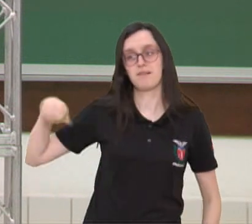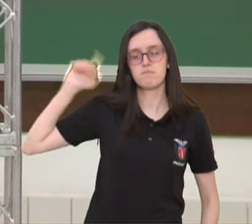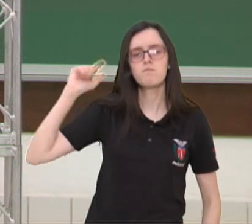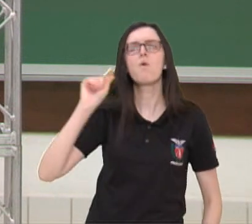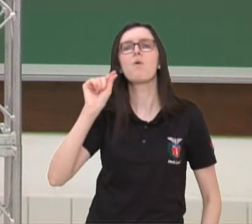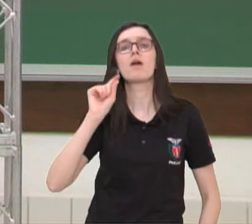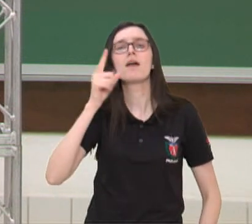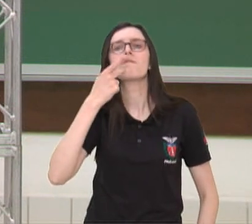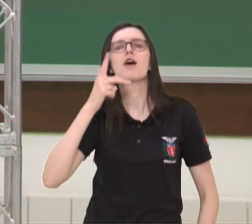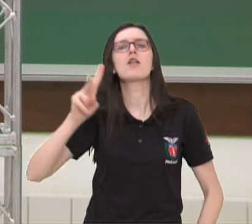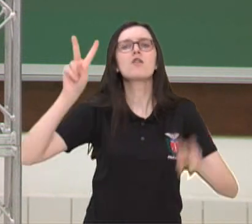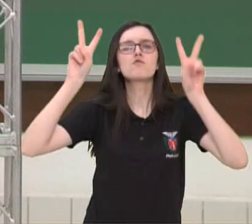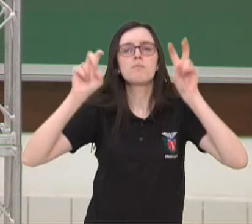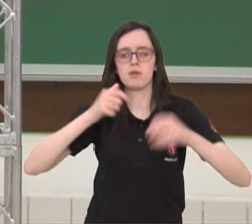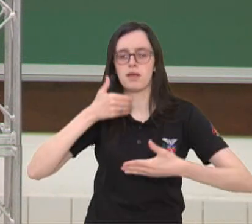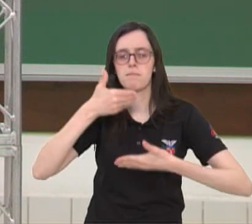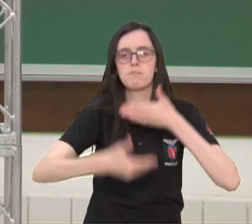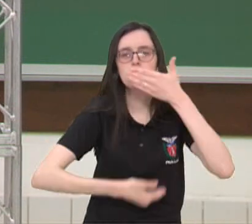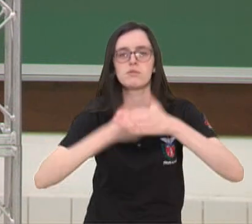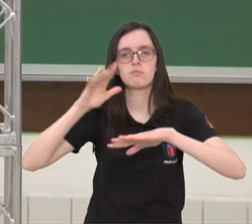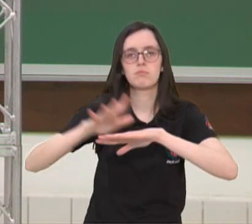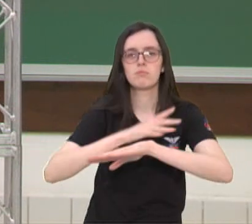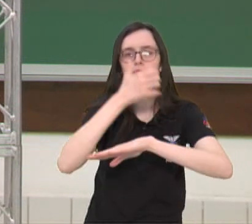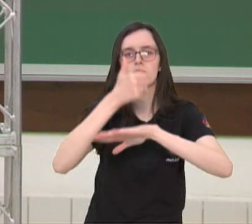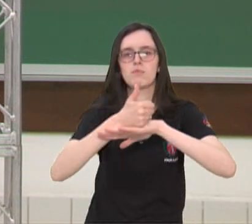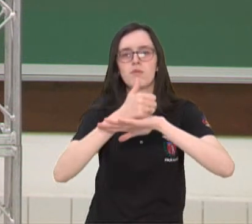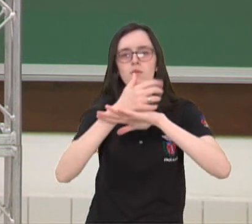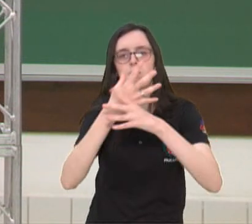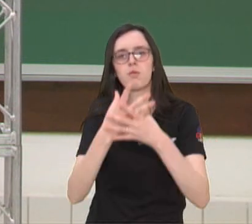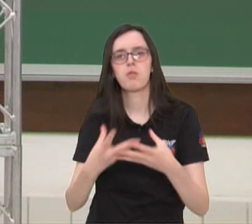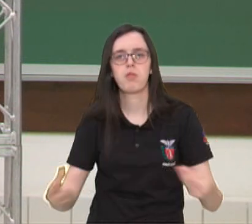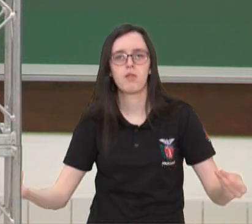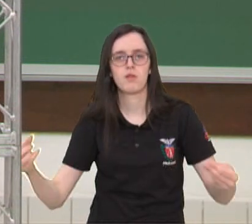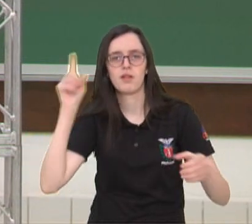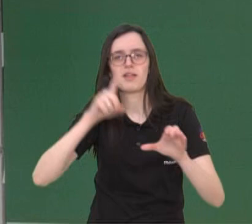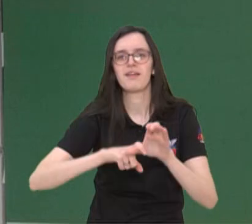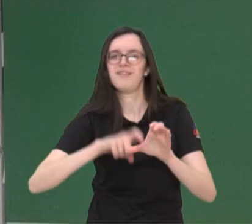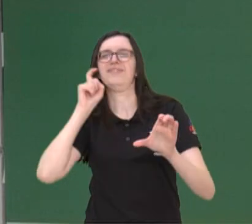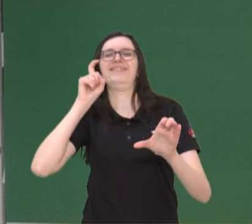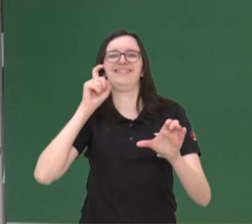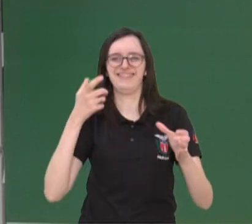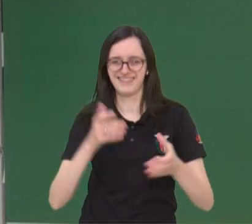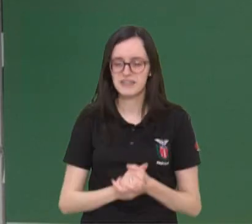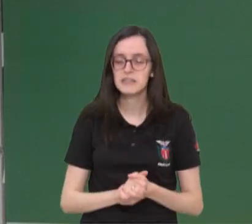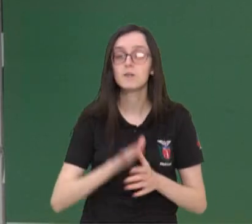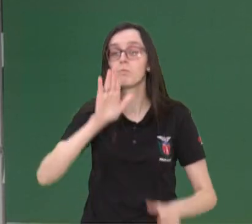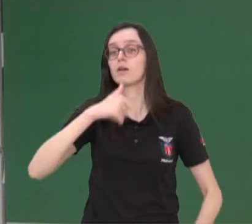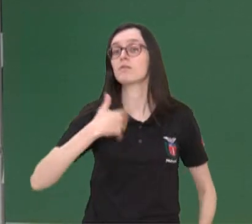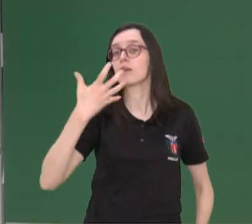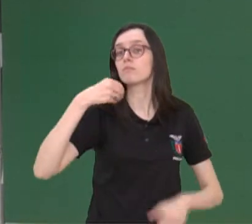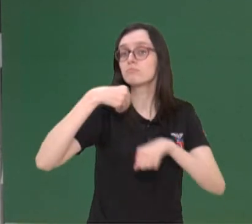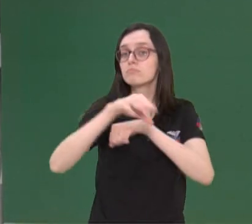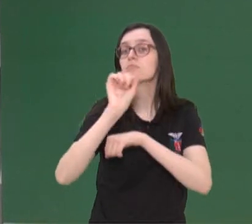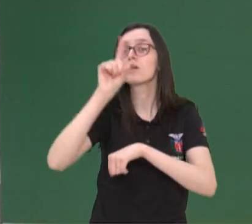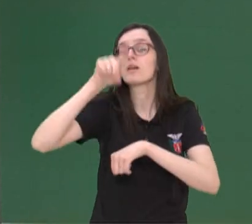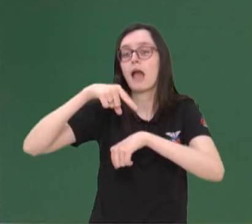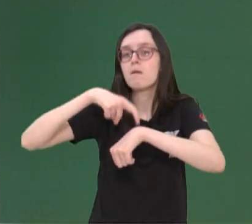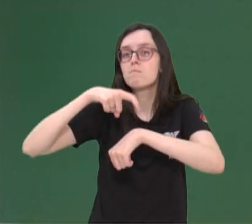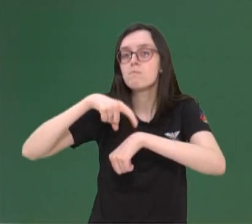o processo de descolonização. Dentro do processo de descolonização, quero lembrar que foi um